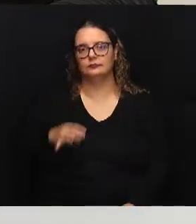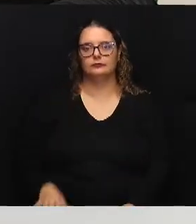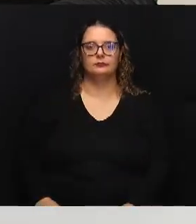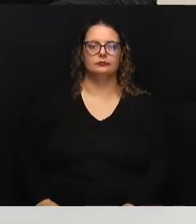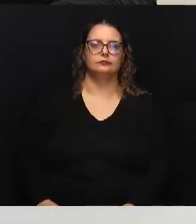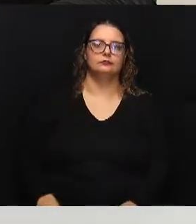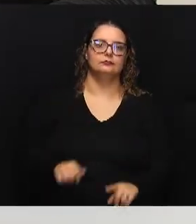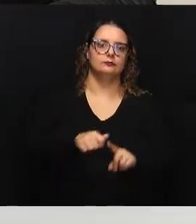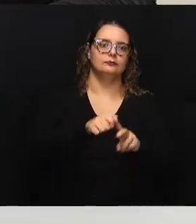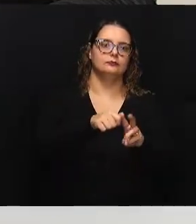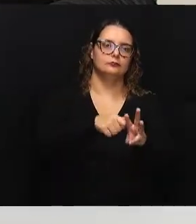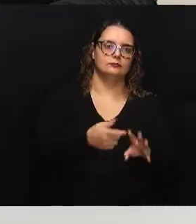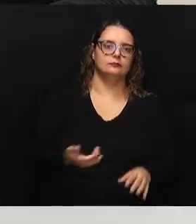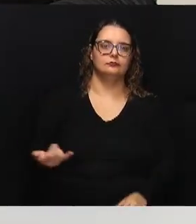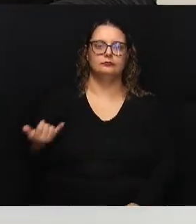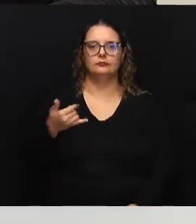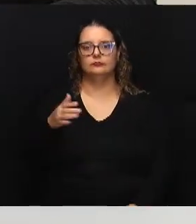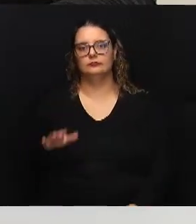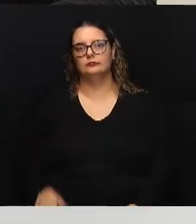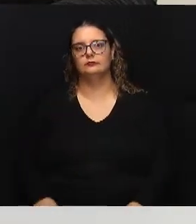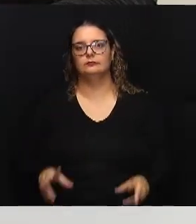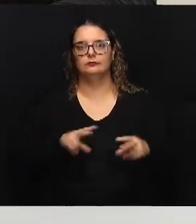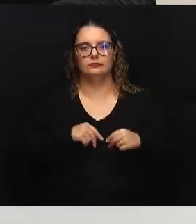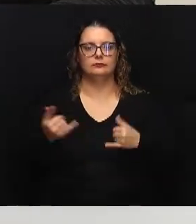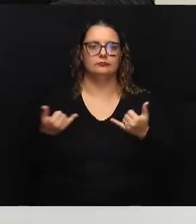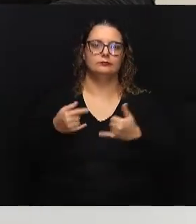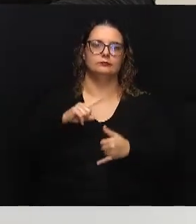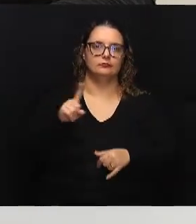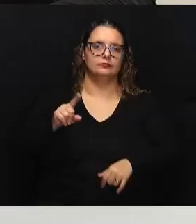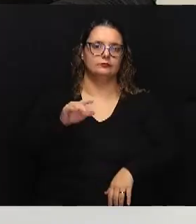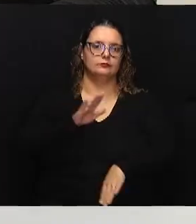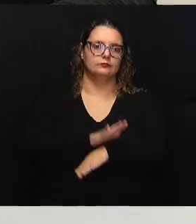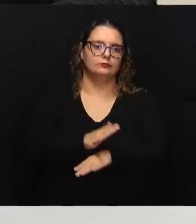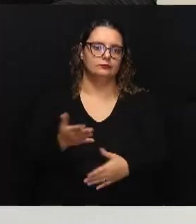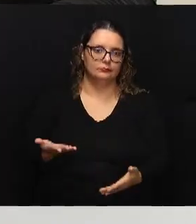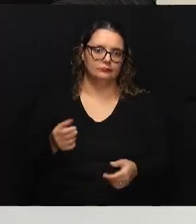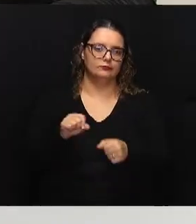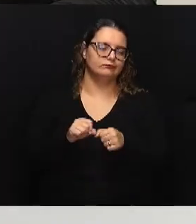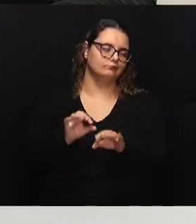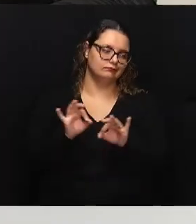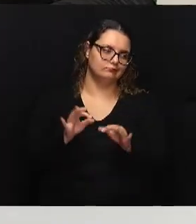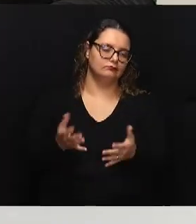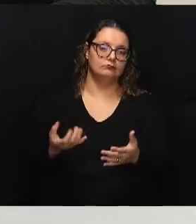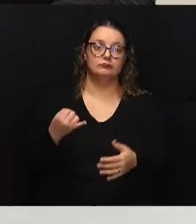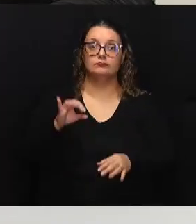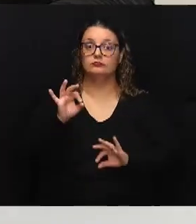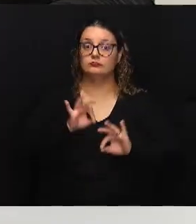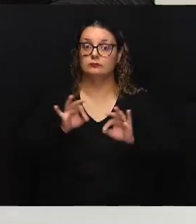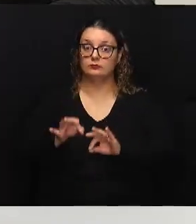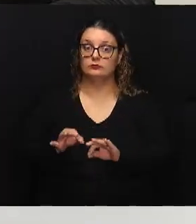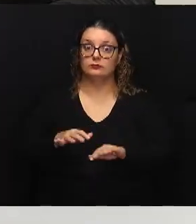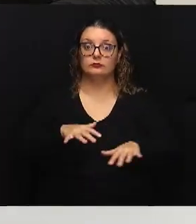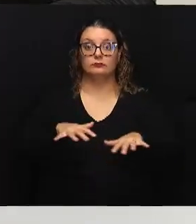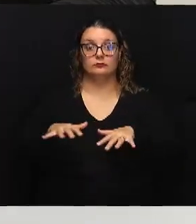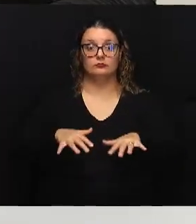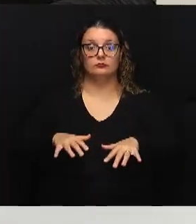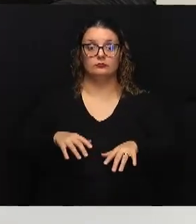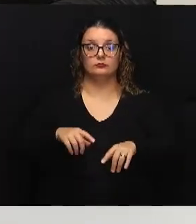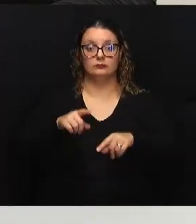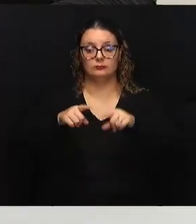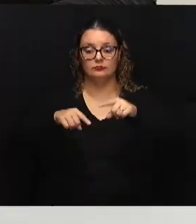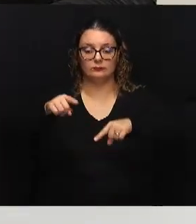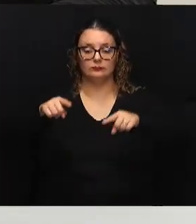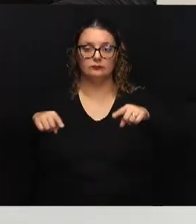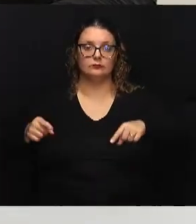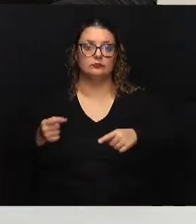3 meses depois o cara me fala, pô, professor, você me avisou e eu não ajudei. Então, se você conseguir se antecipar com esses movimentos cíclicos da